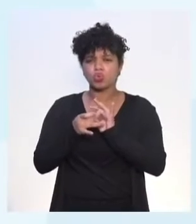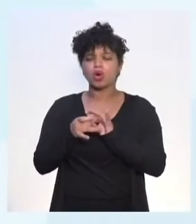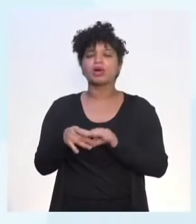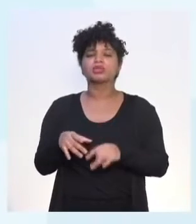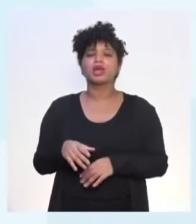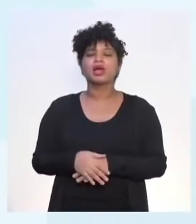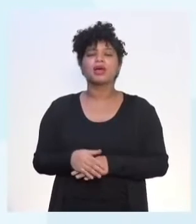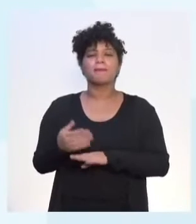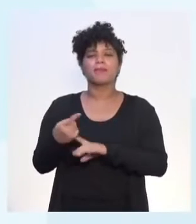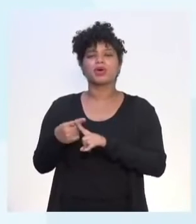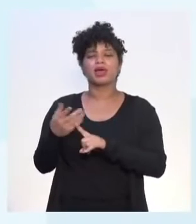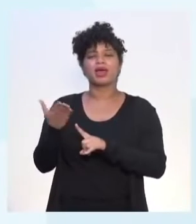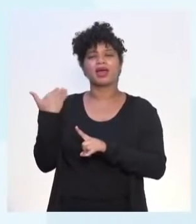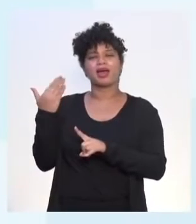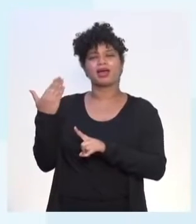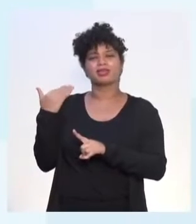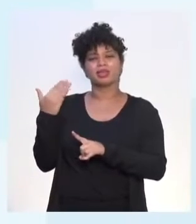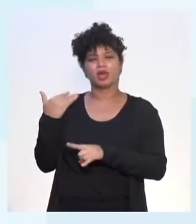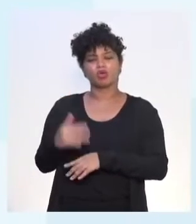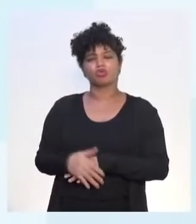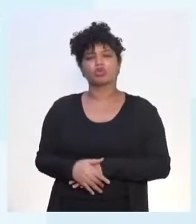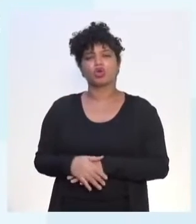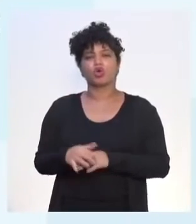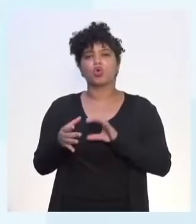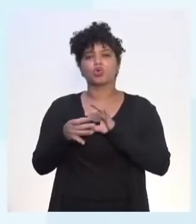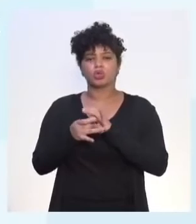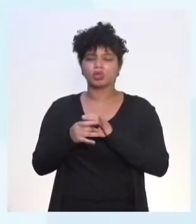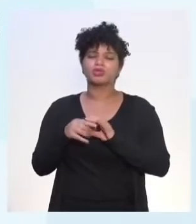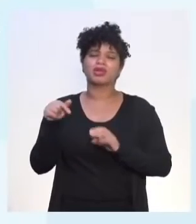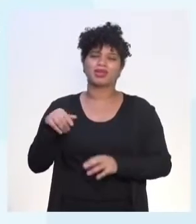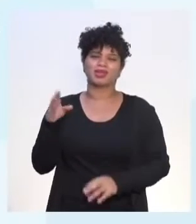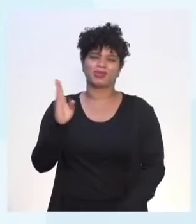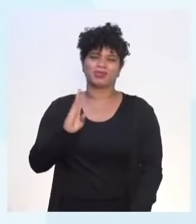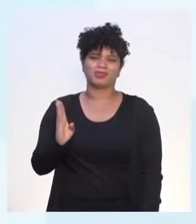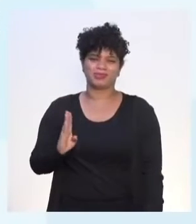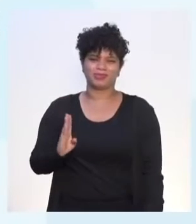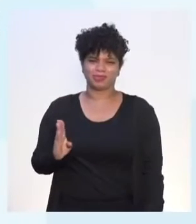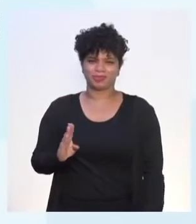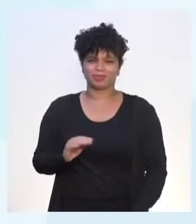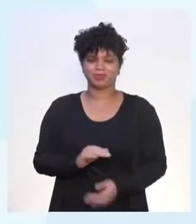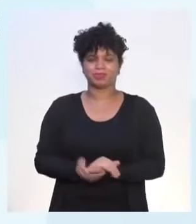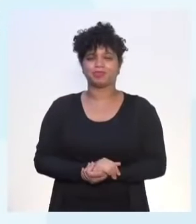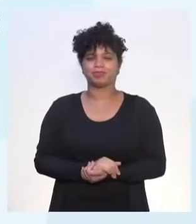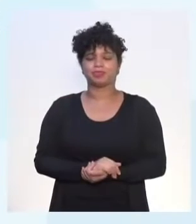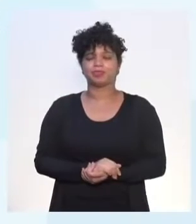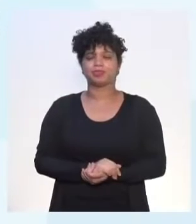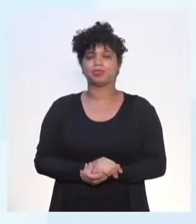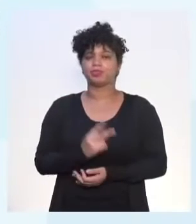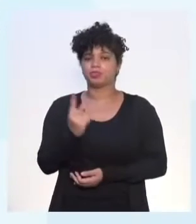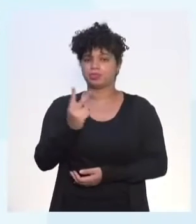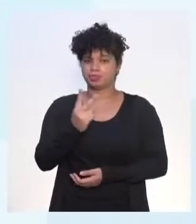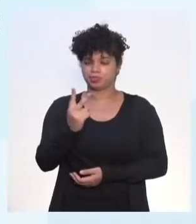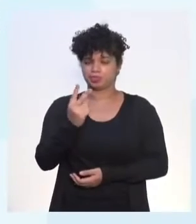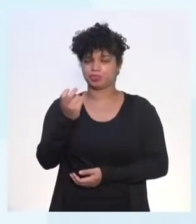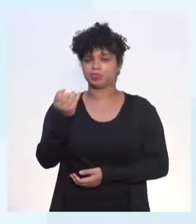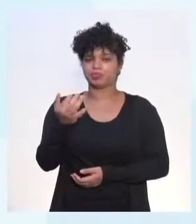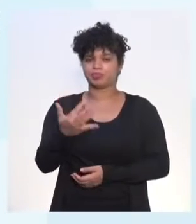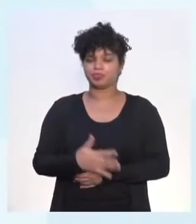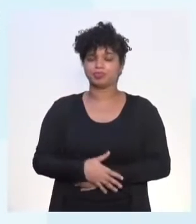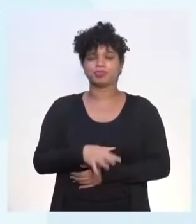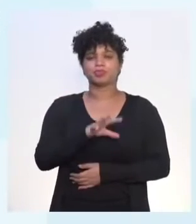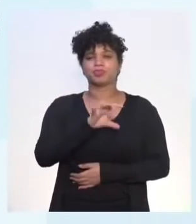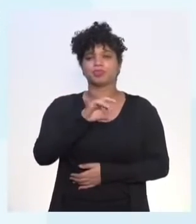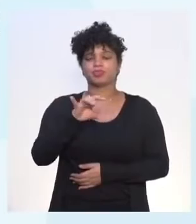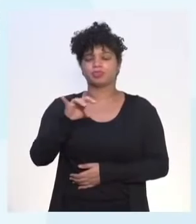suas antigas províncias, em Estados Unidos do Brasil. Artigo 2º. Cada uma